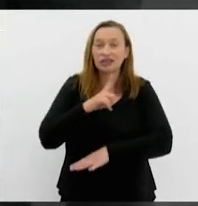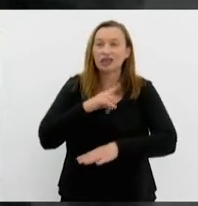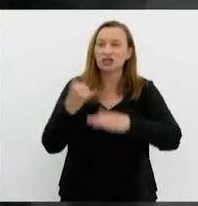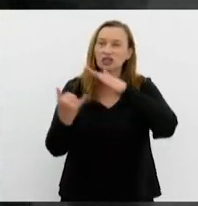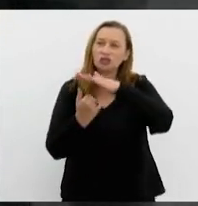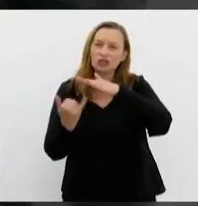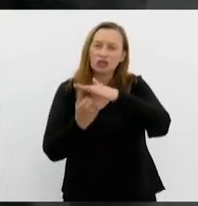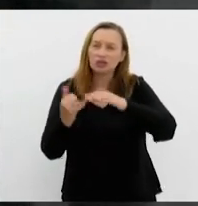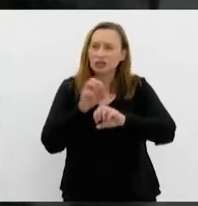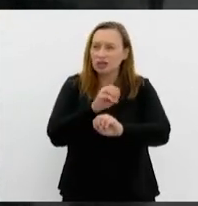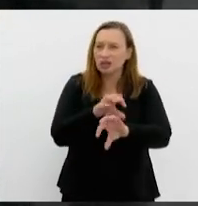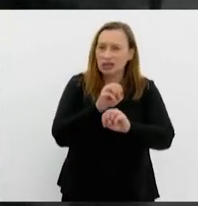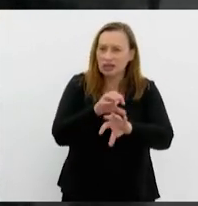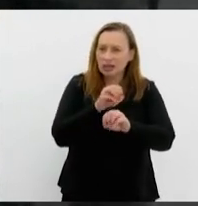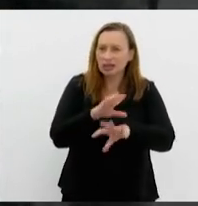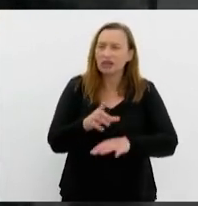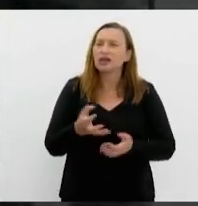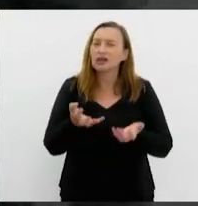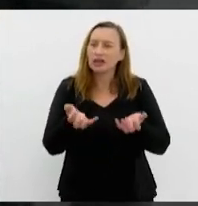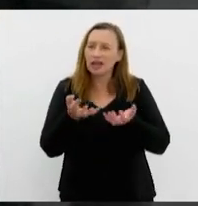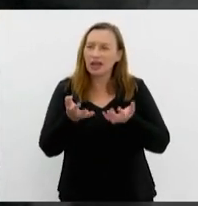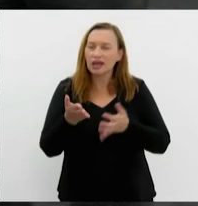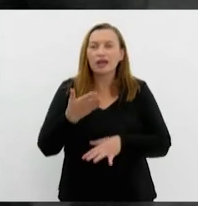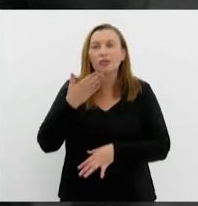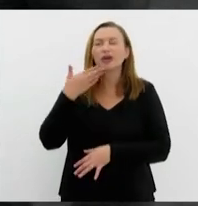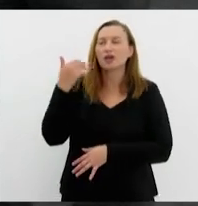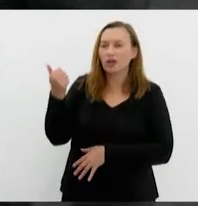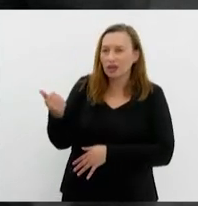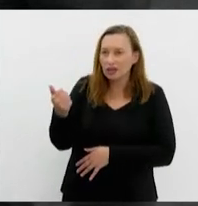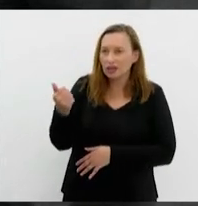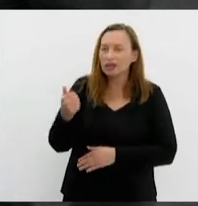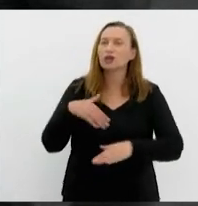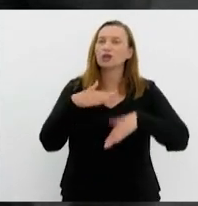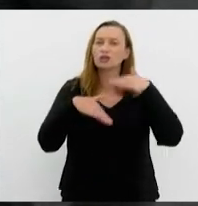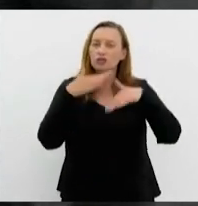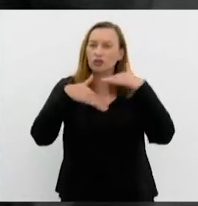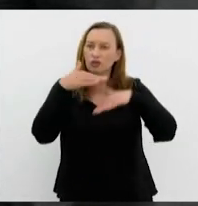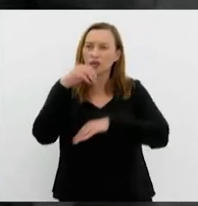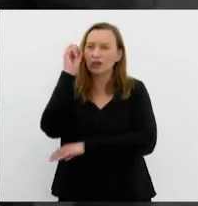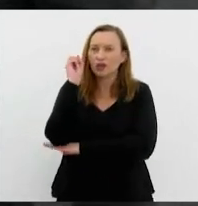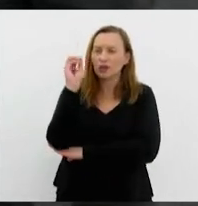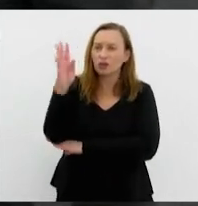ensino. Então, a gente quer ter o aperfeiçoamento institucional, o desenvolvimento